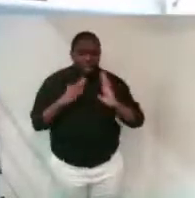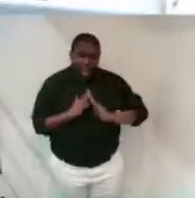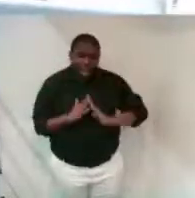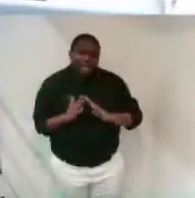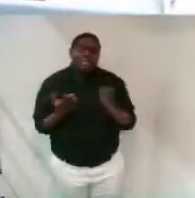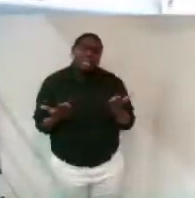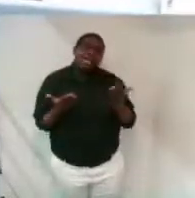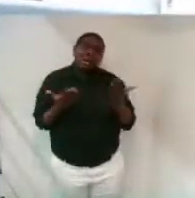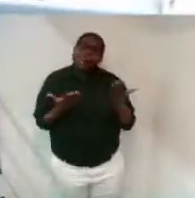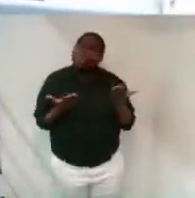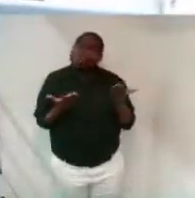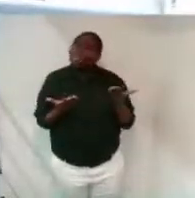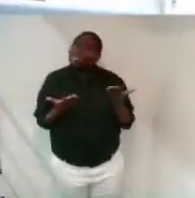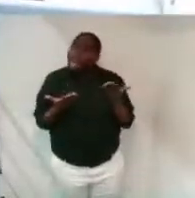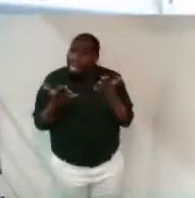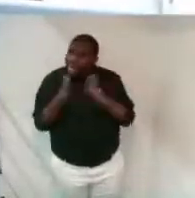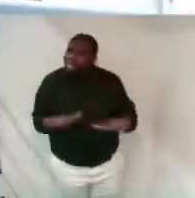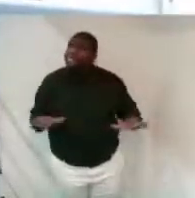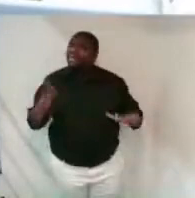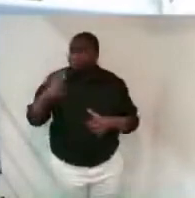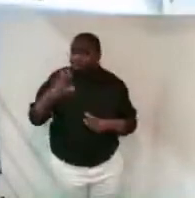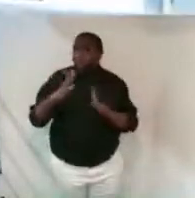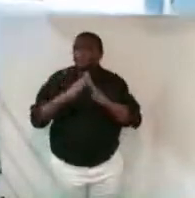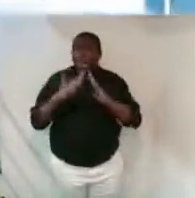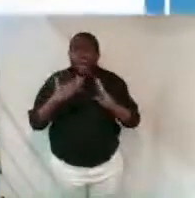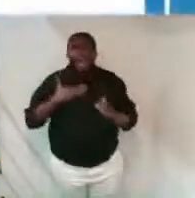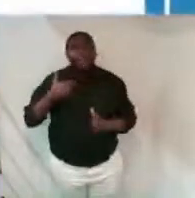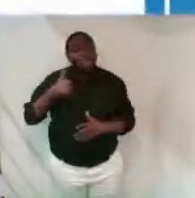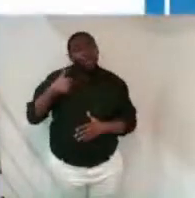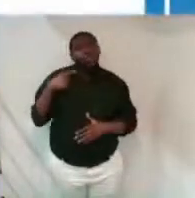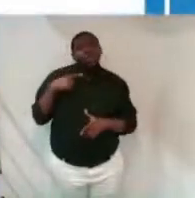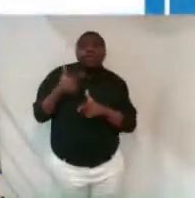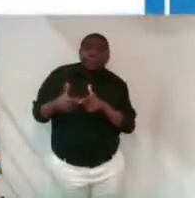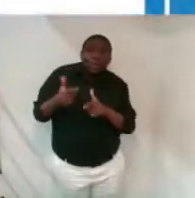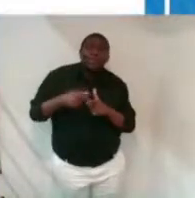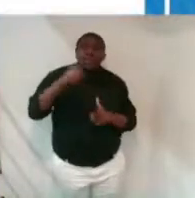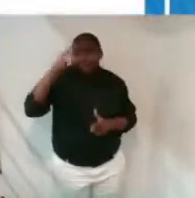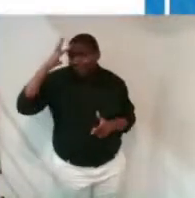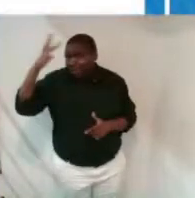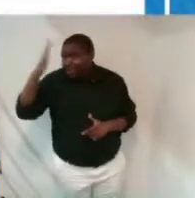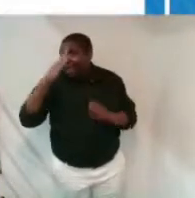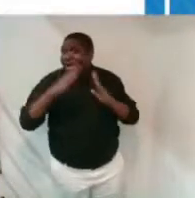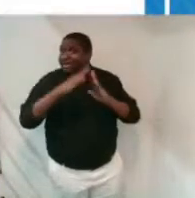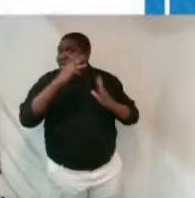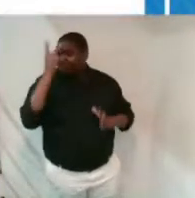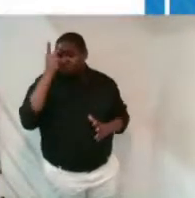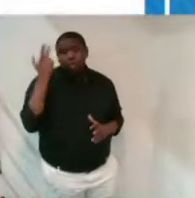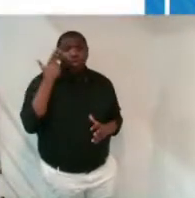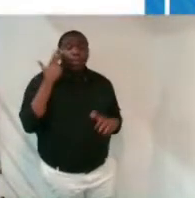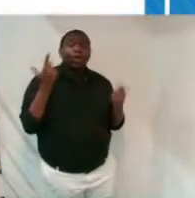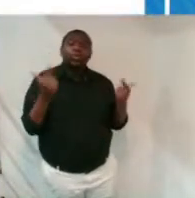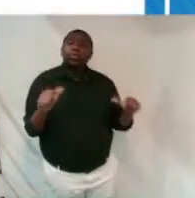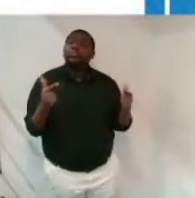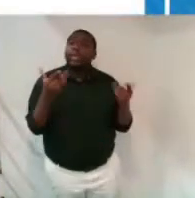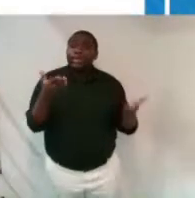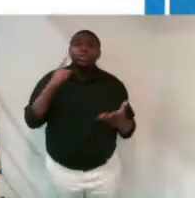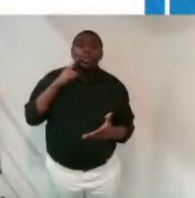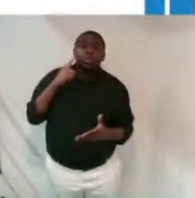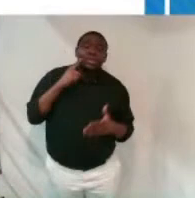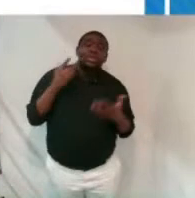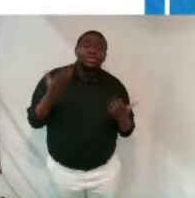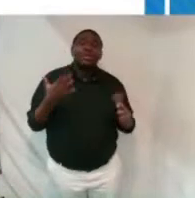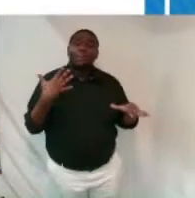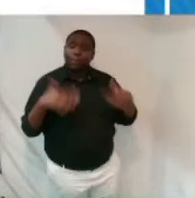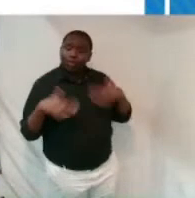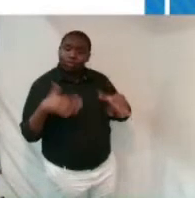isso. Né? Se lá em casa eu tenho esse problema, imagina na casa do cidadão comum, que não tem esse dia a dia, essa